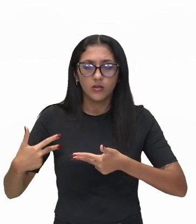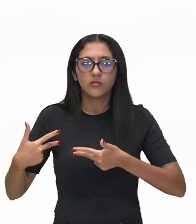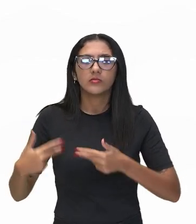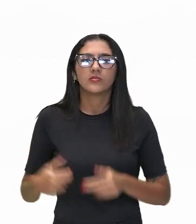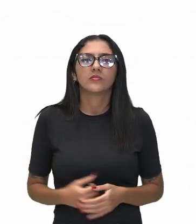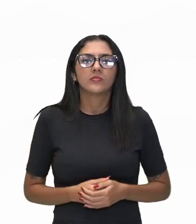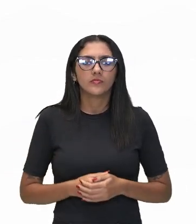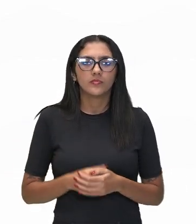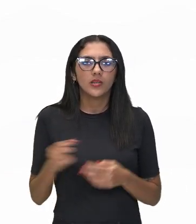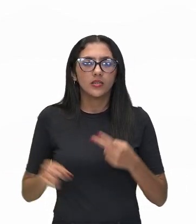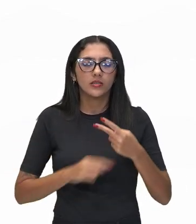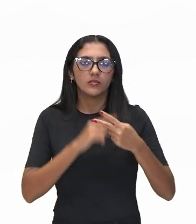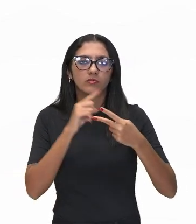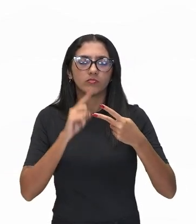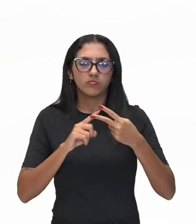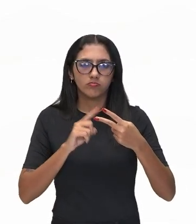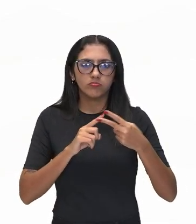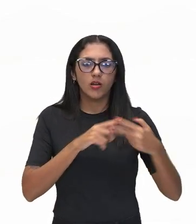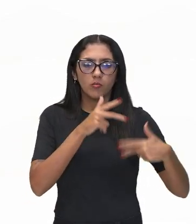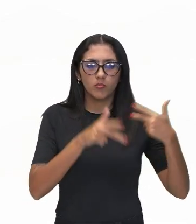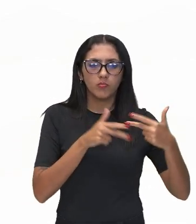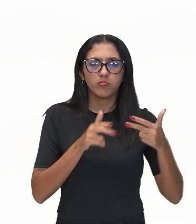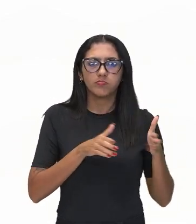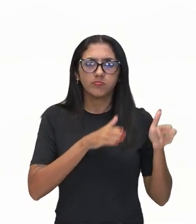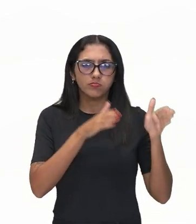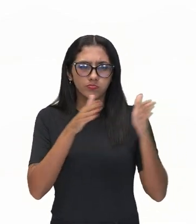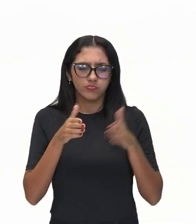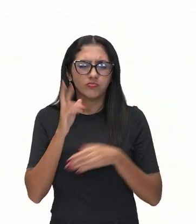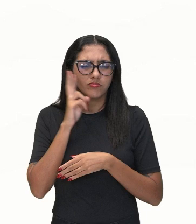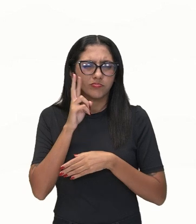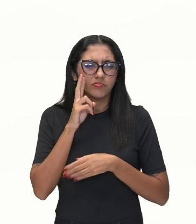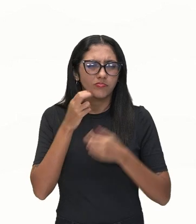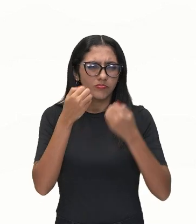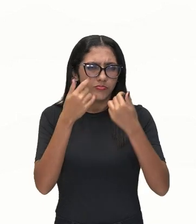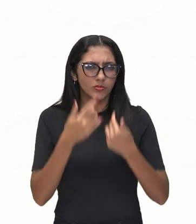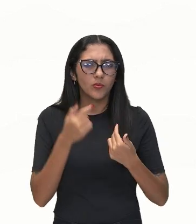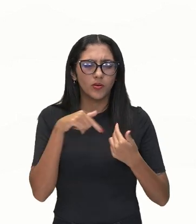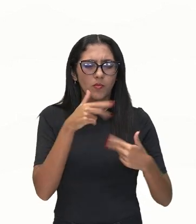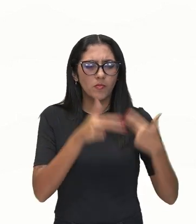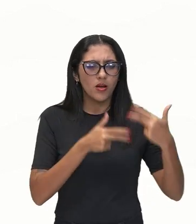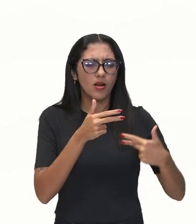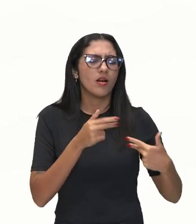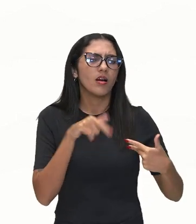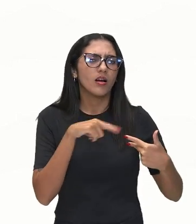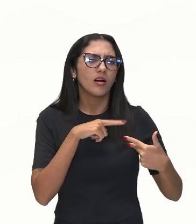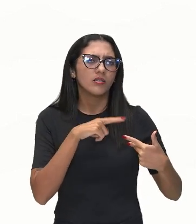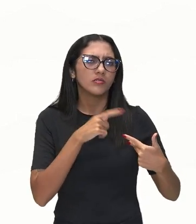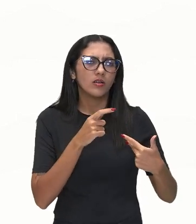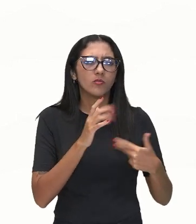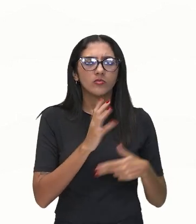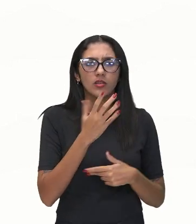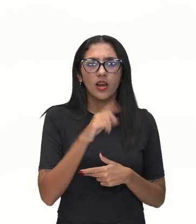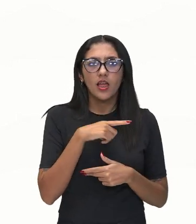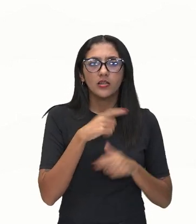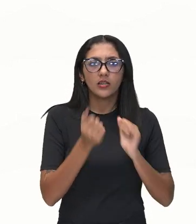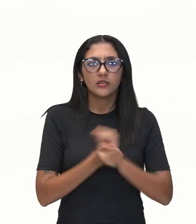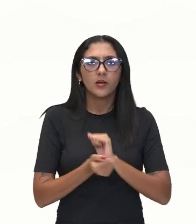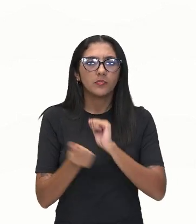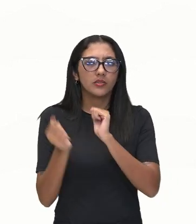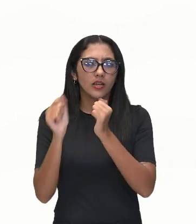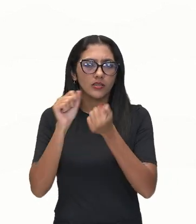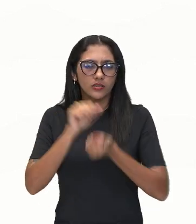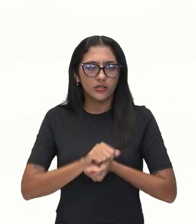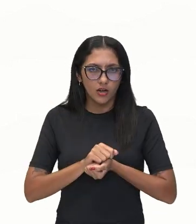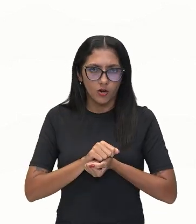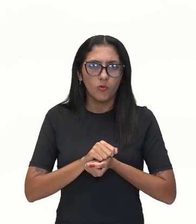tá? Da seleção natural, como eu comentei, eles vão ocorrer nessa adaptação das espécies